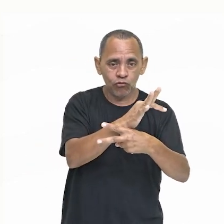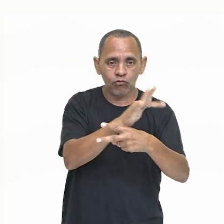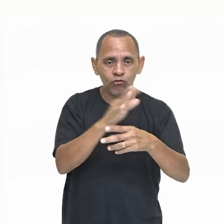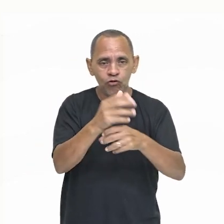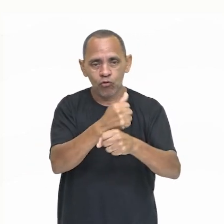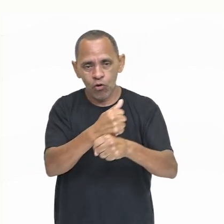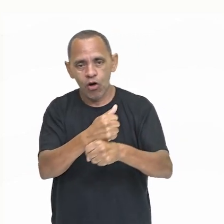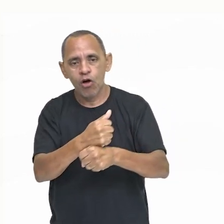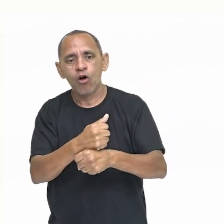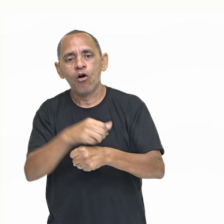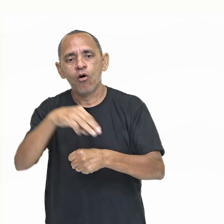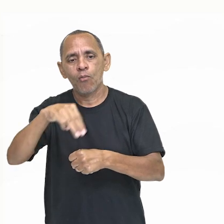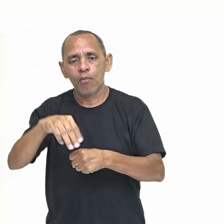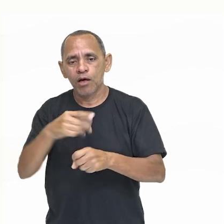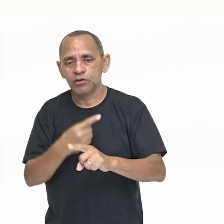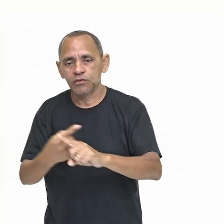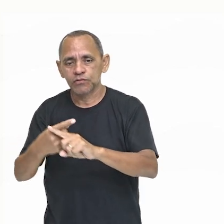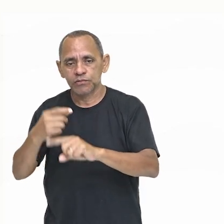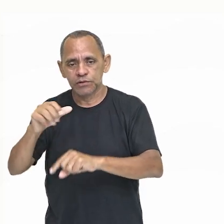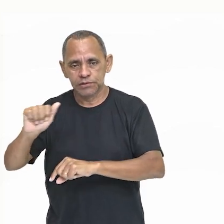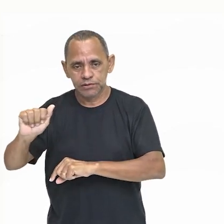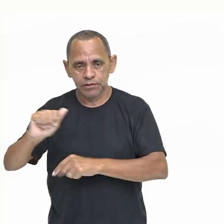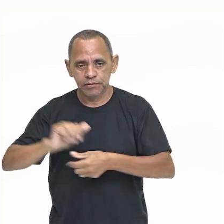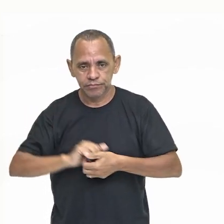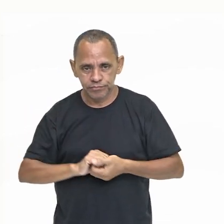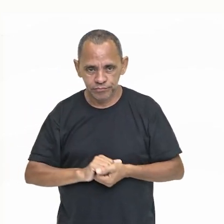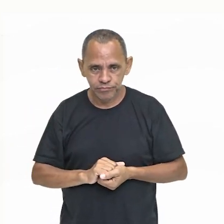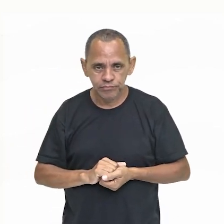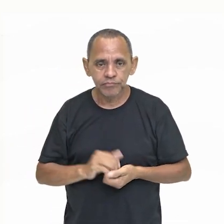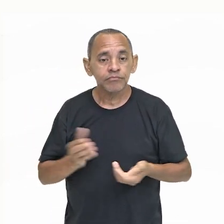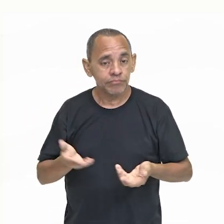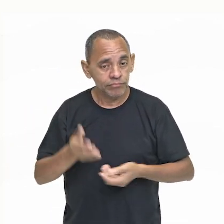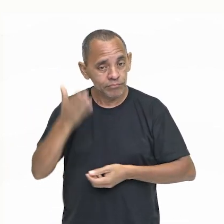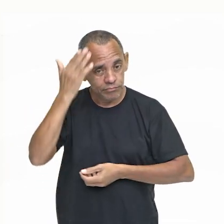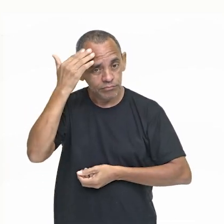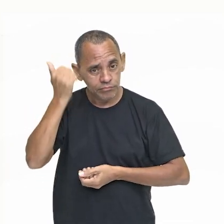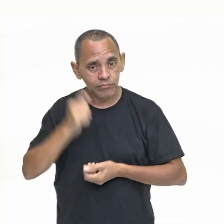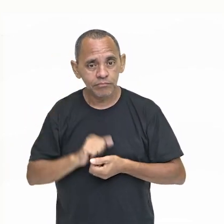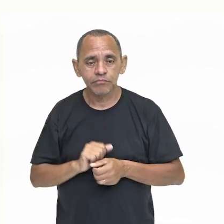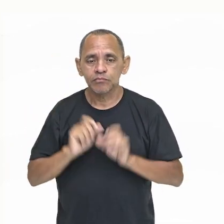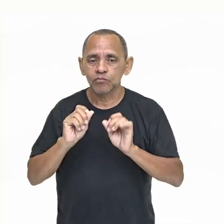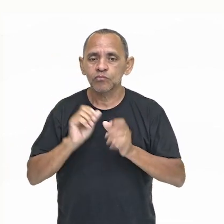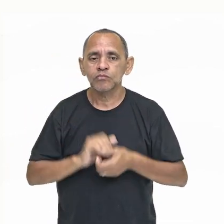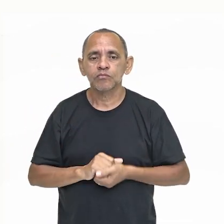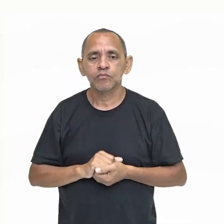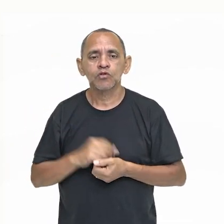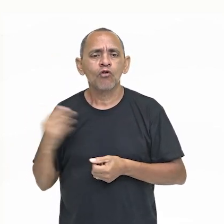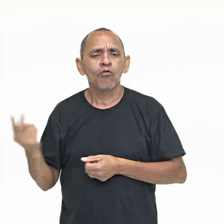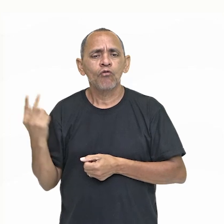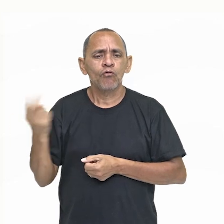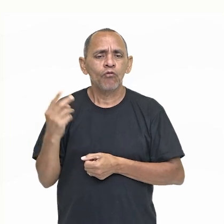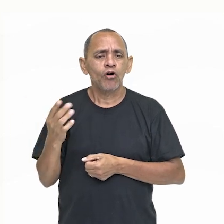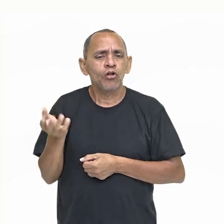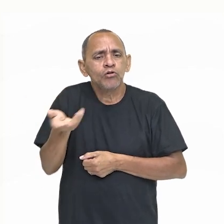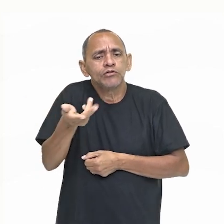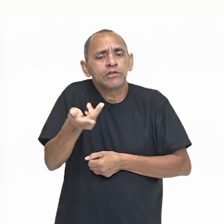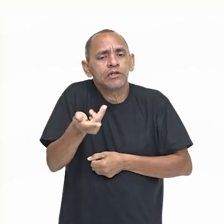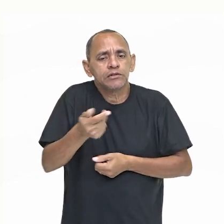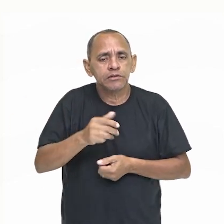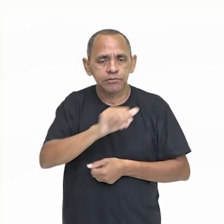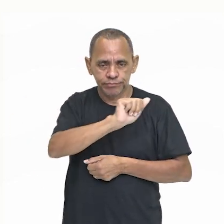a aceleração. E isto agora sim, que eu já sei quanto vale a aceleração, eu substituo os